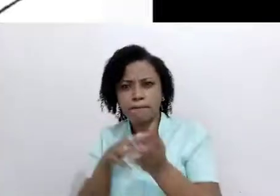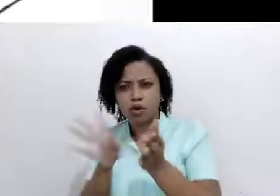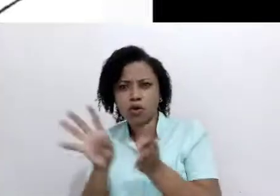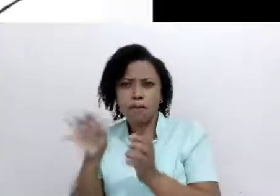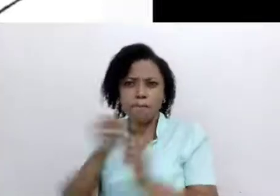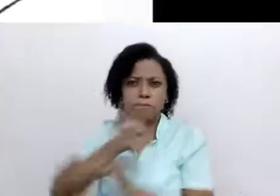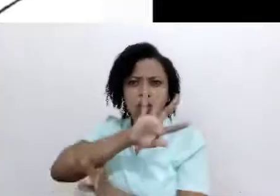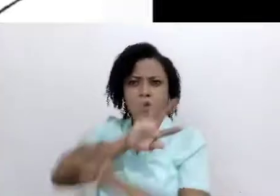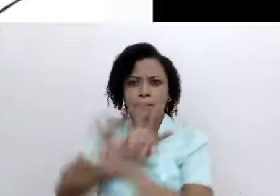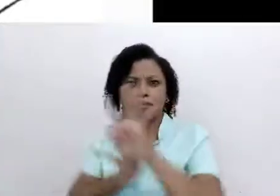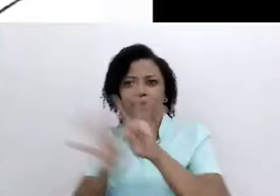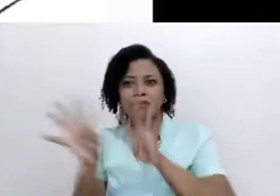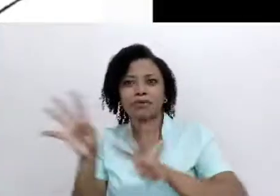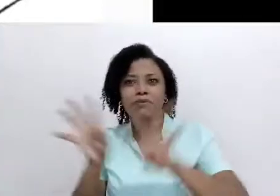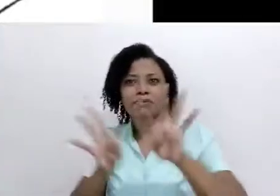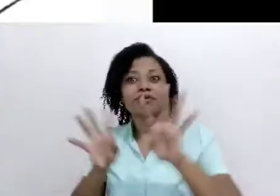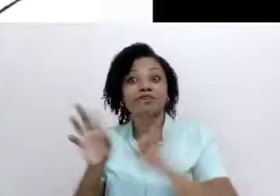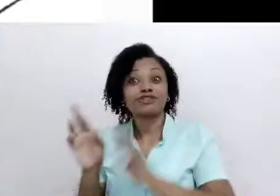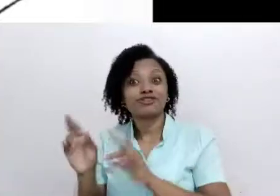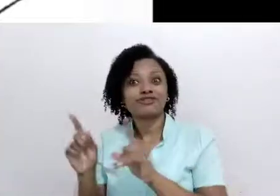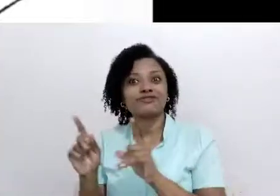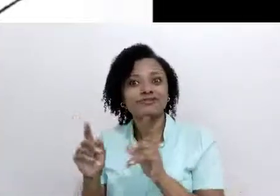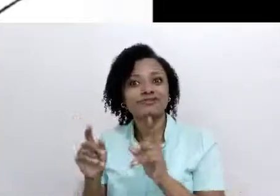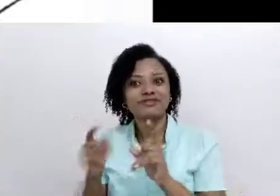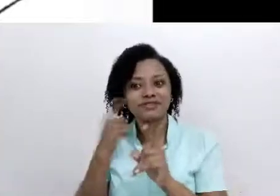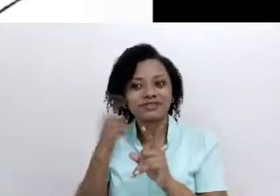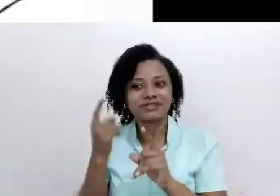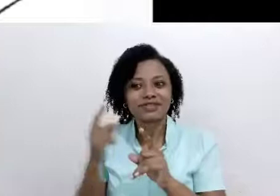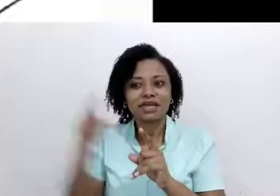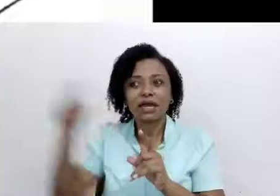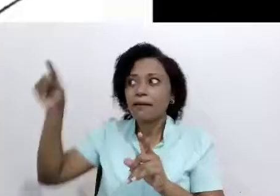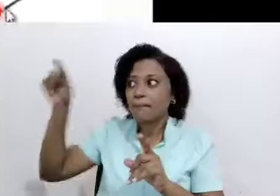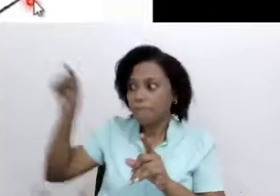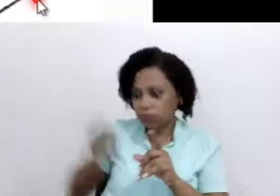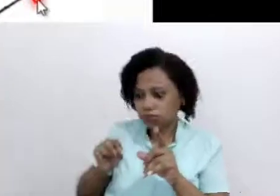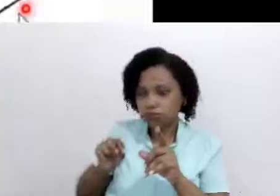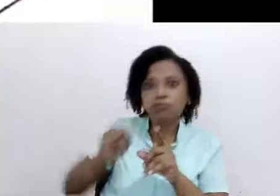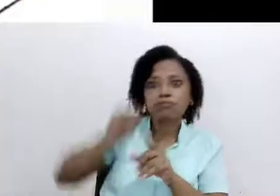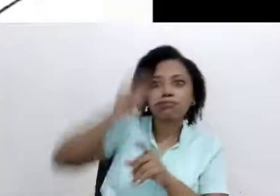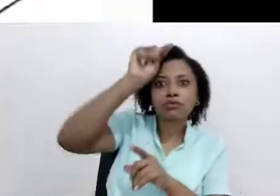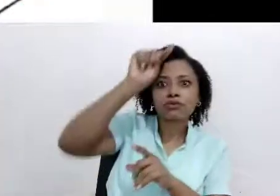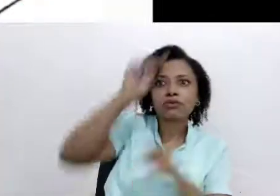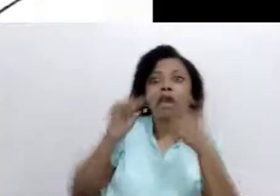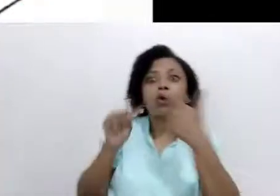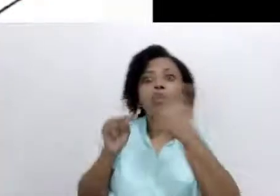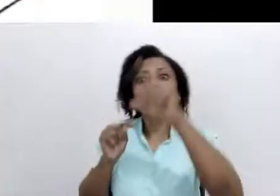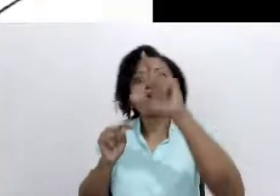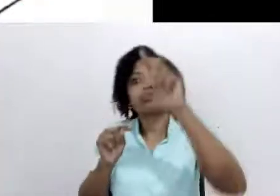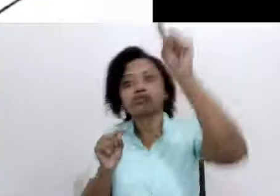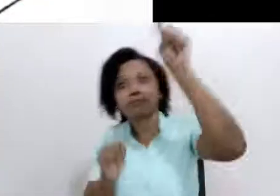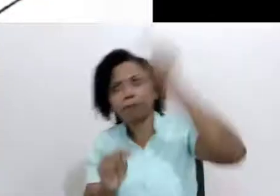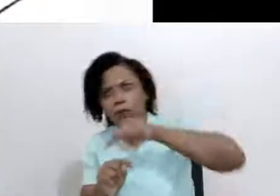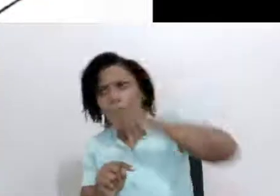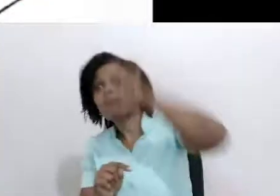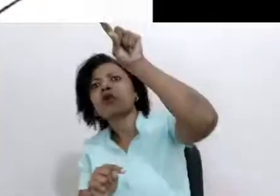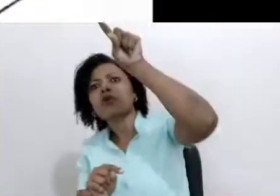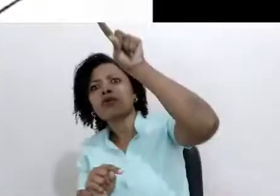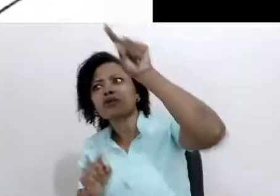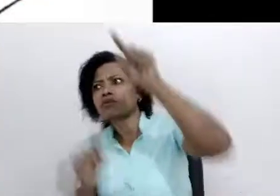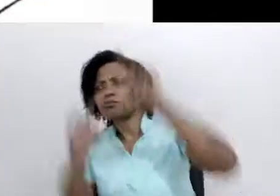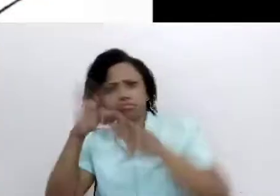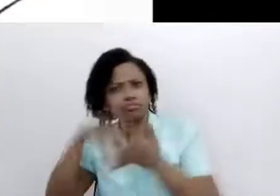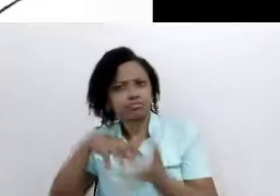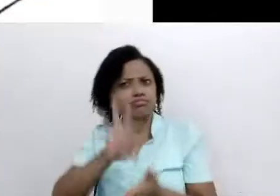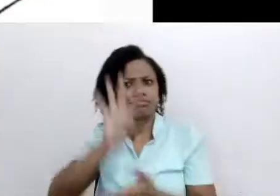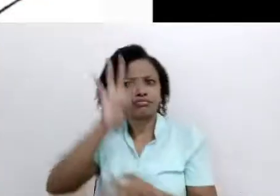raios estão chegando paralelo, só que cada um está indo em uma direção. Ó.